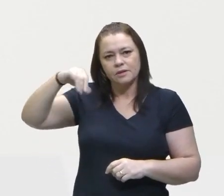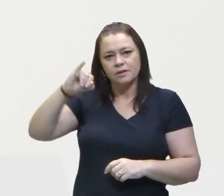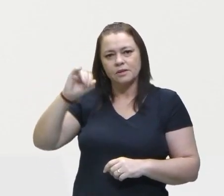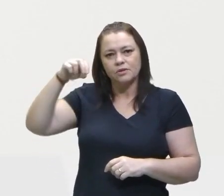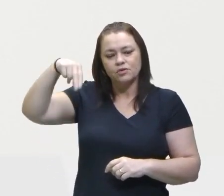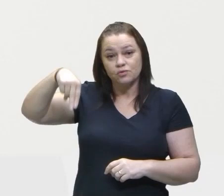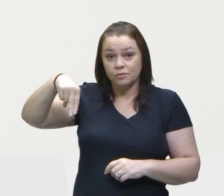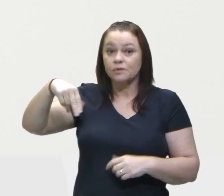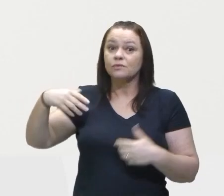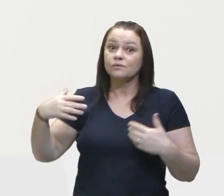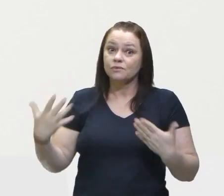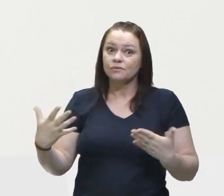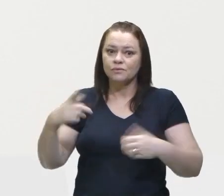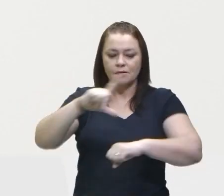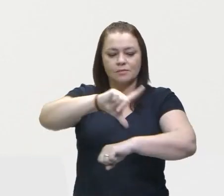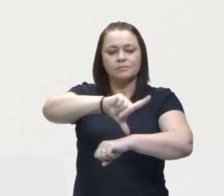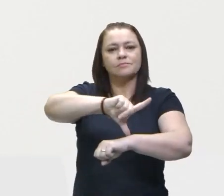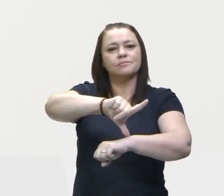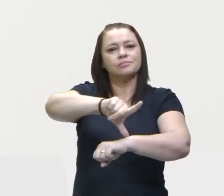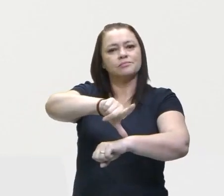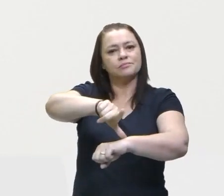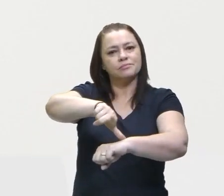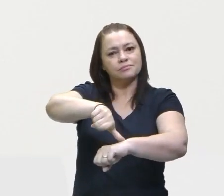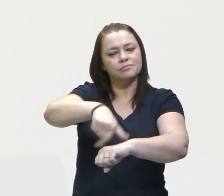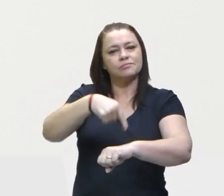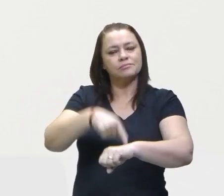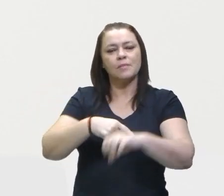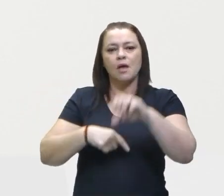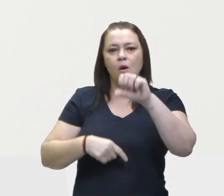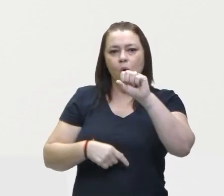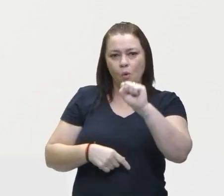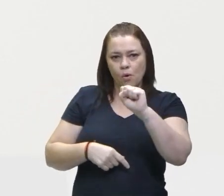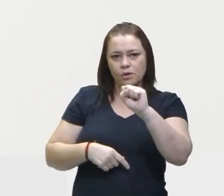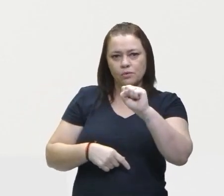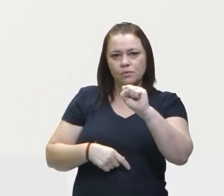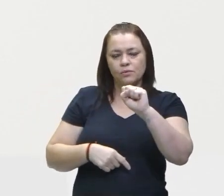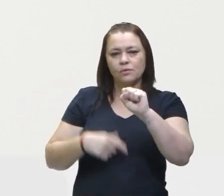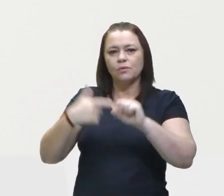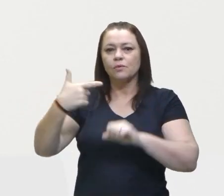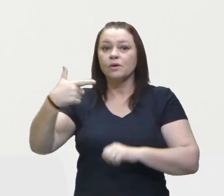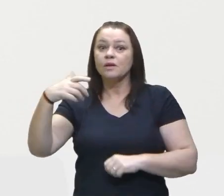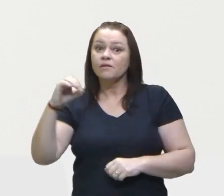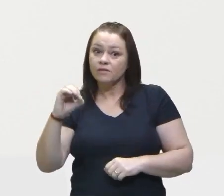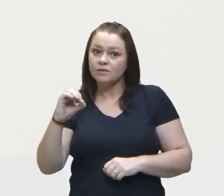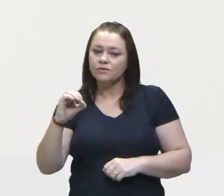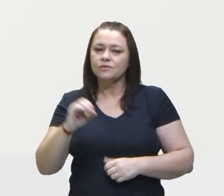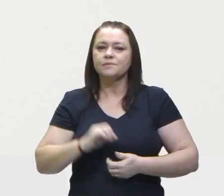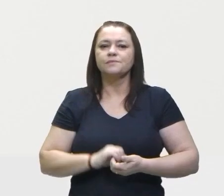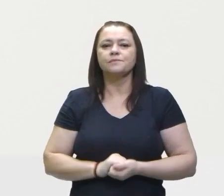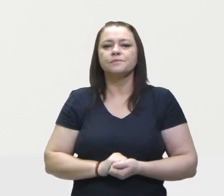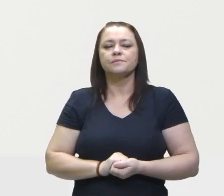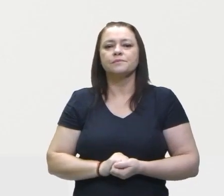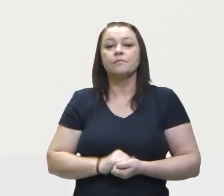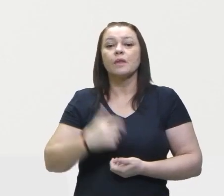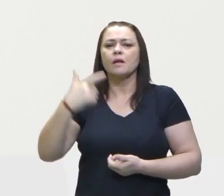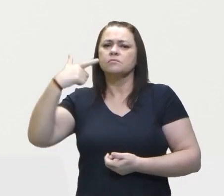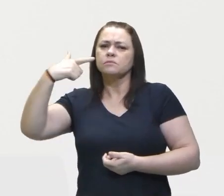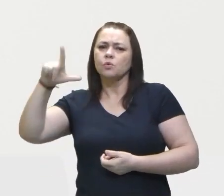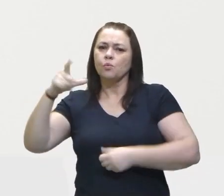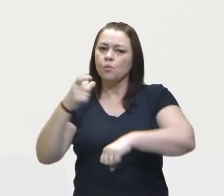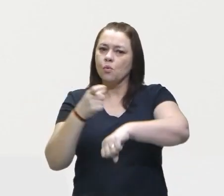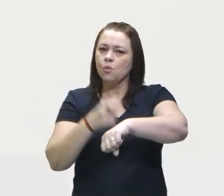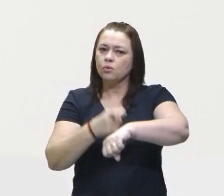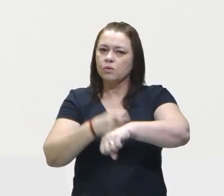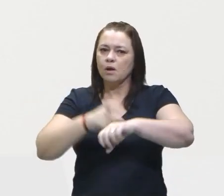ponteiro, esse relógio de ponteiro está marcando este horário, né? Já lá no relógio